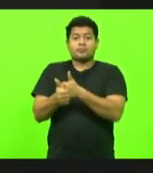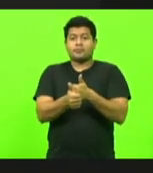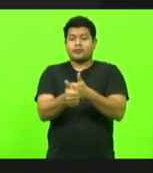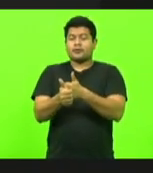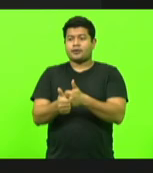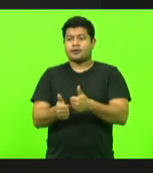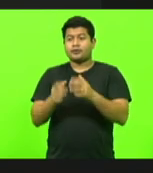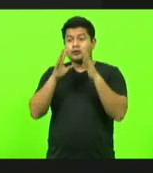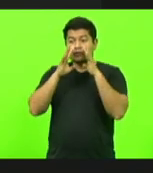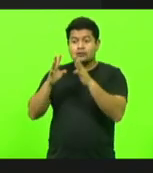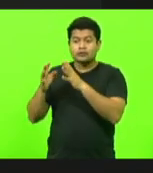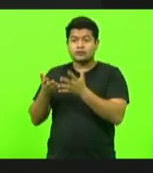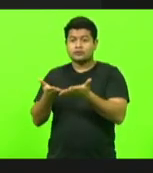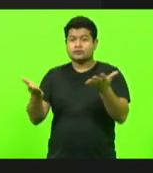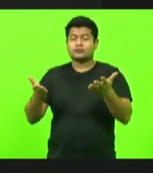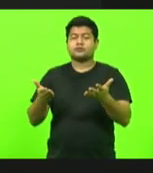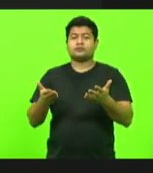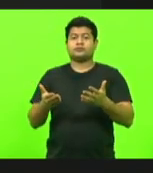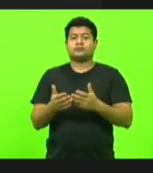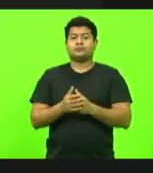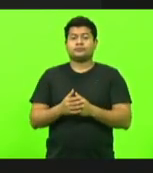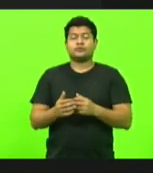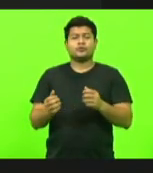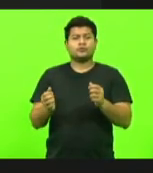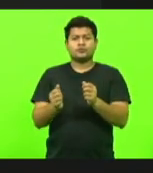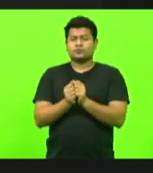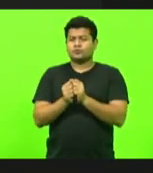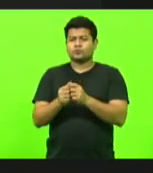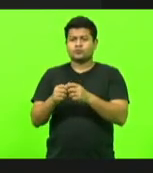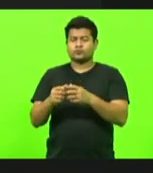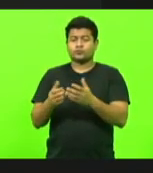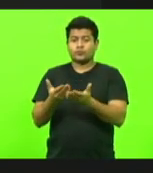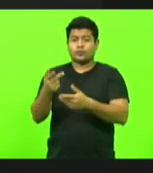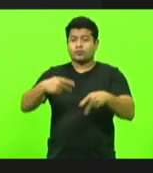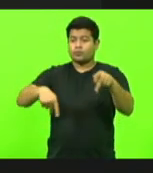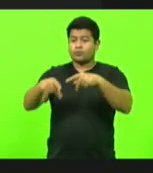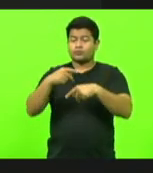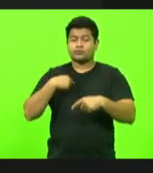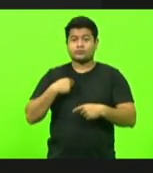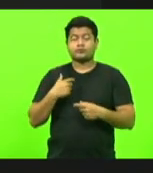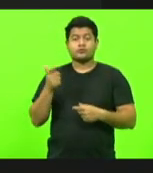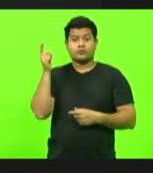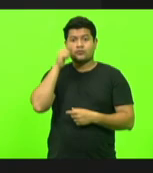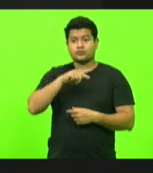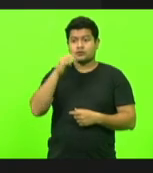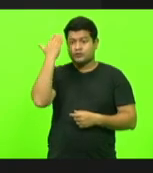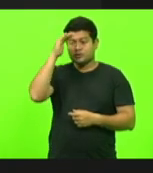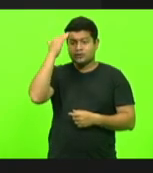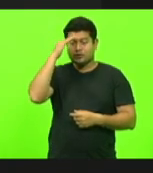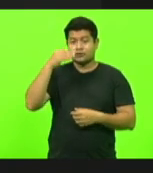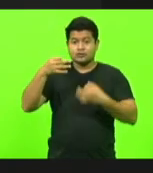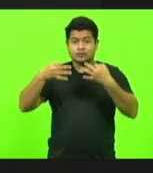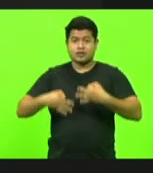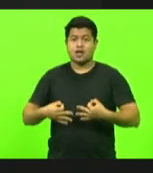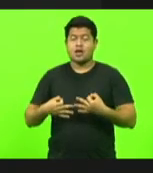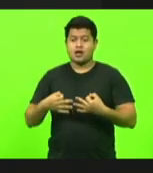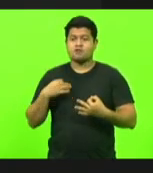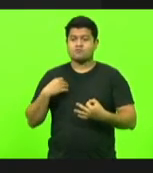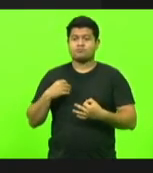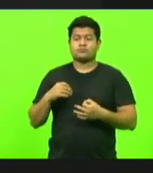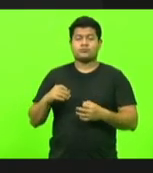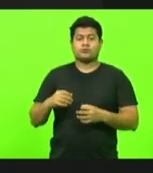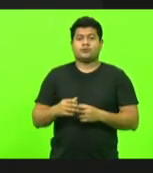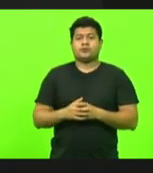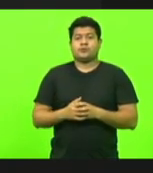demandas, sempre juntinho da nossa gente, a gente consegue ter esse termômetro, né, elencar prioridades à população. E eu fui